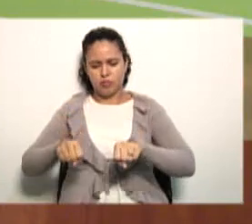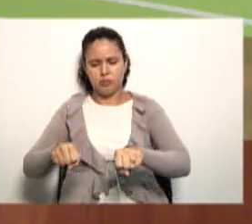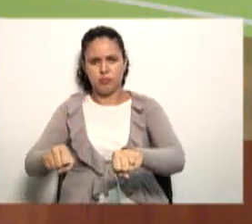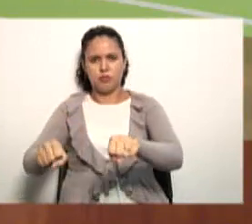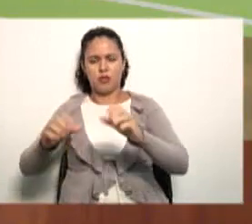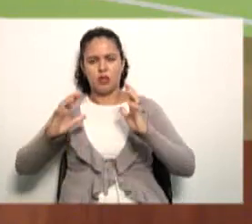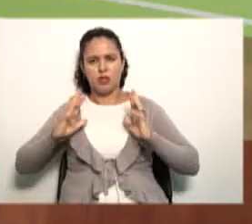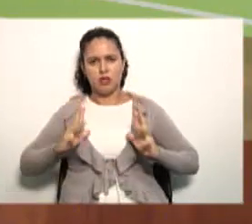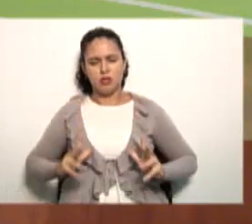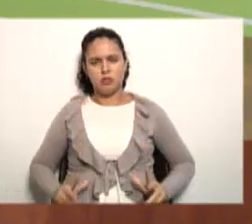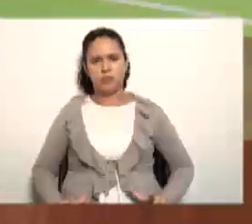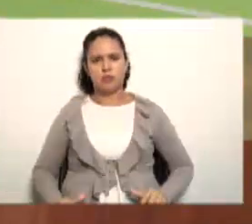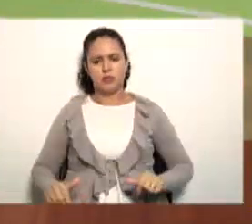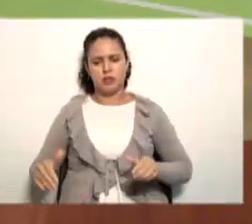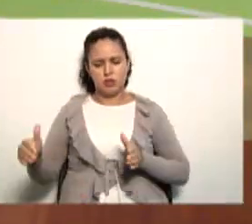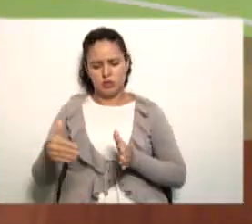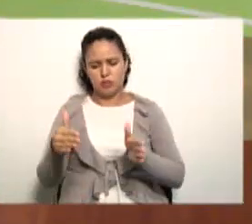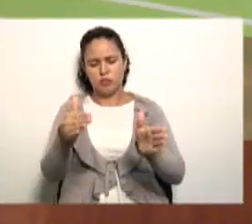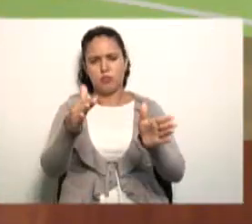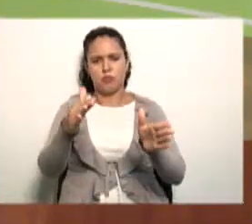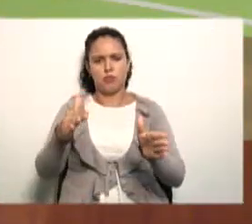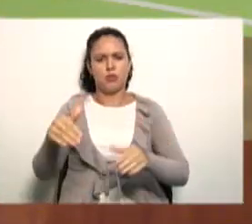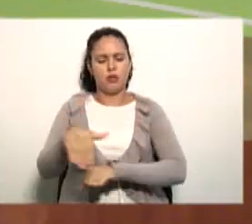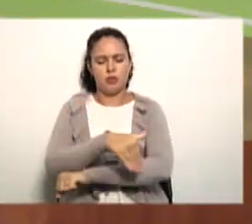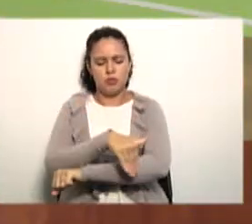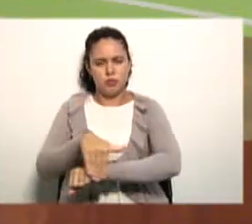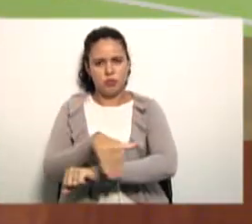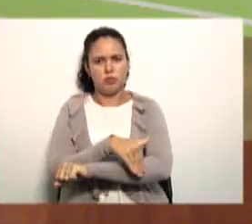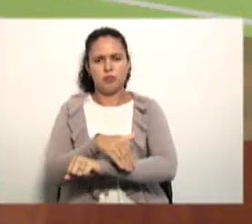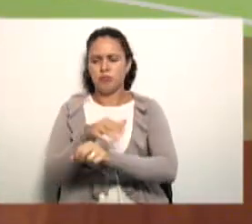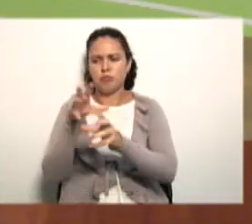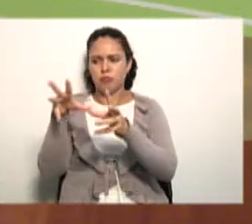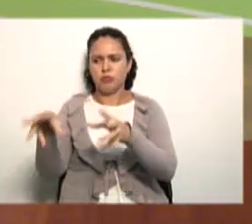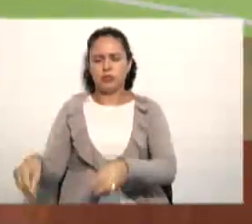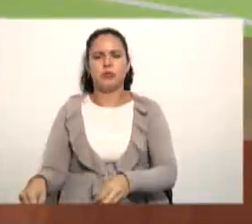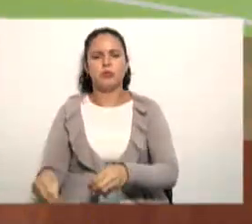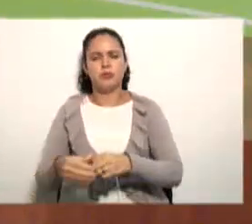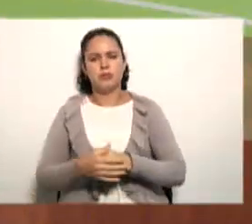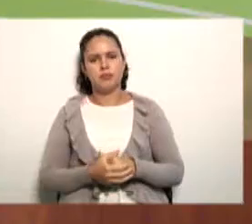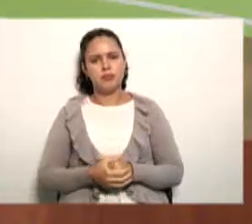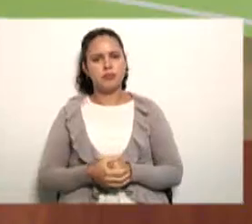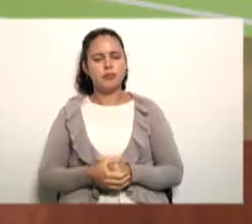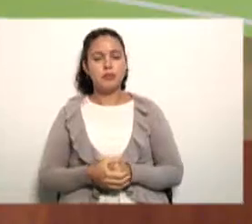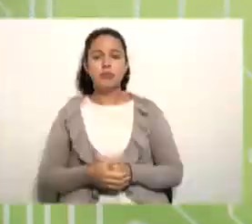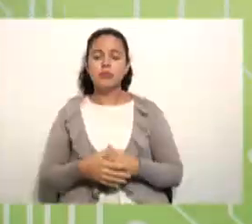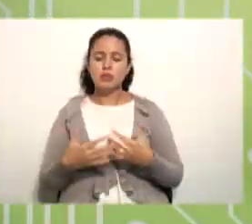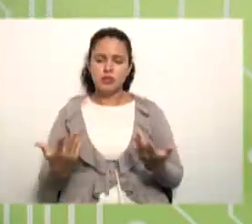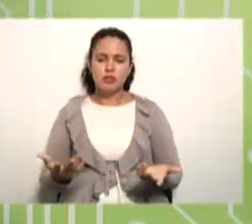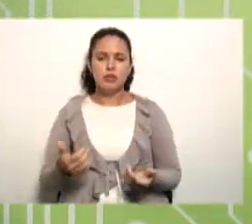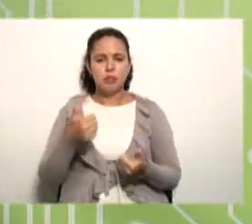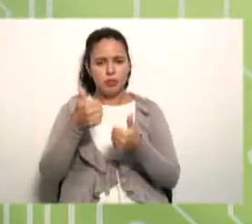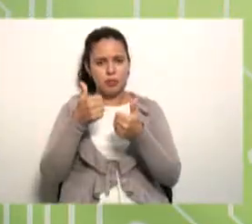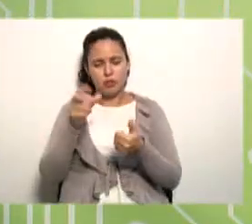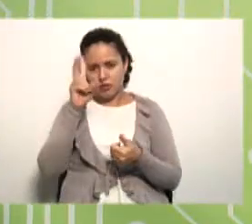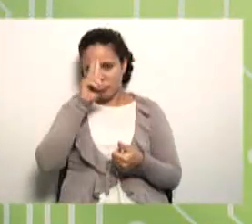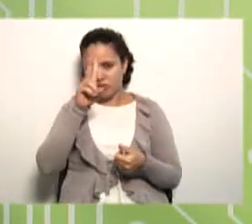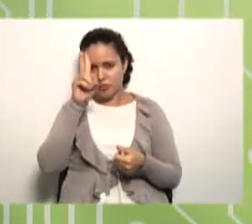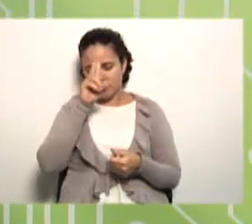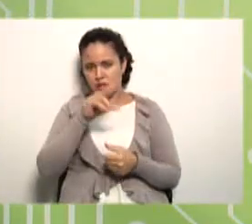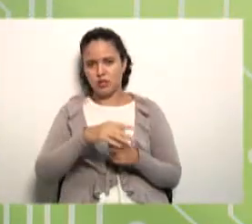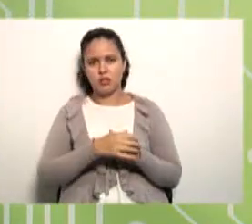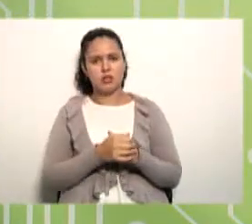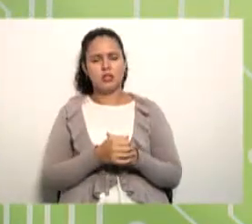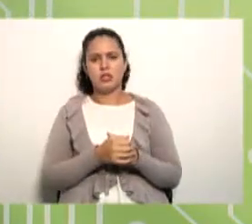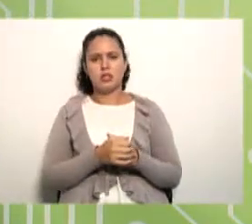urbana, serviços em geral. São comercializados da mesma forma que os bens. Muito bem lembrado, professor. Imagina se a gente tivesse que prestar todos os